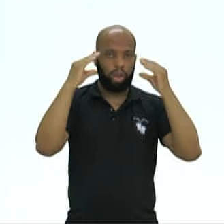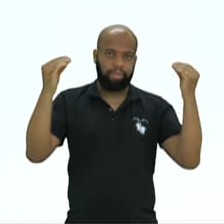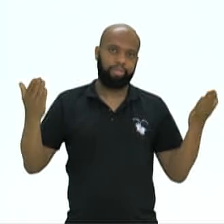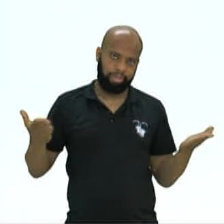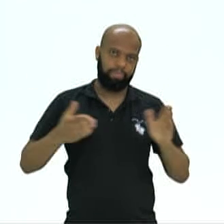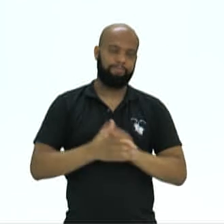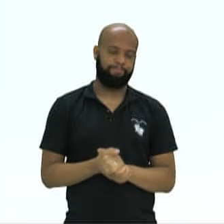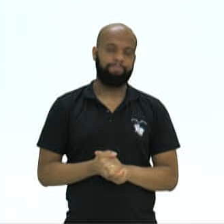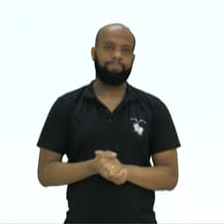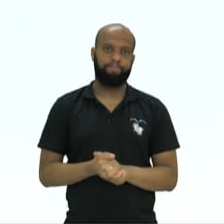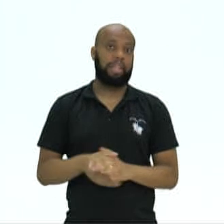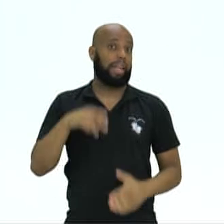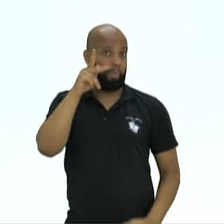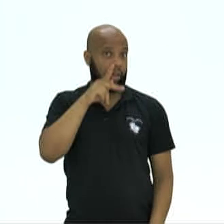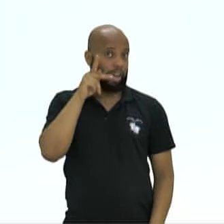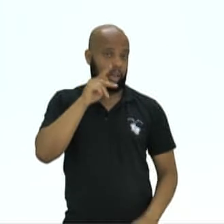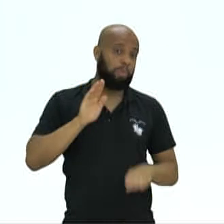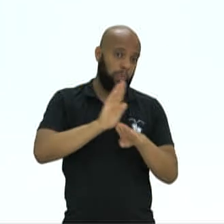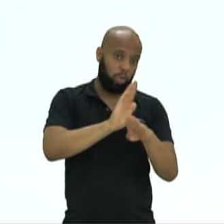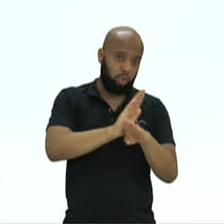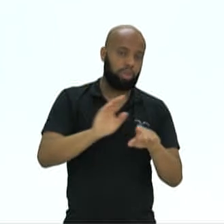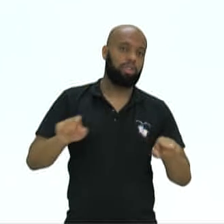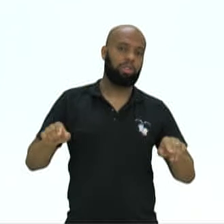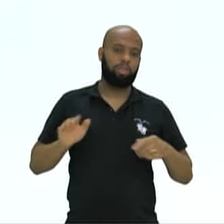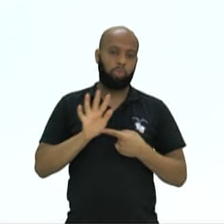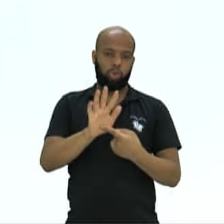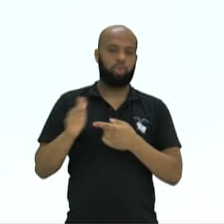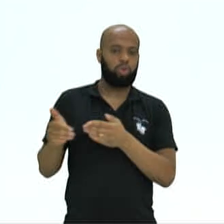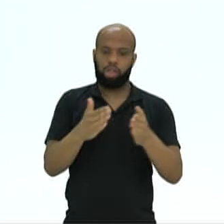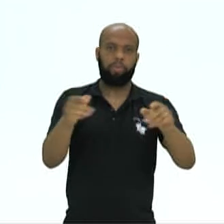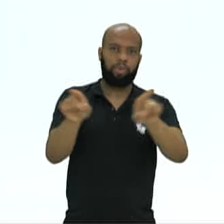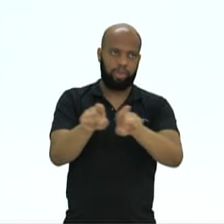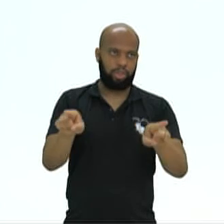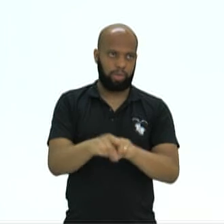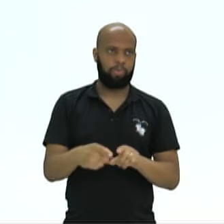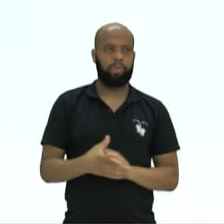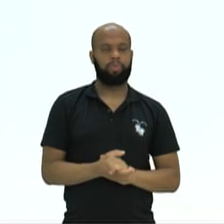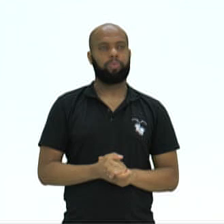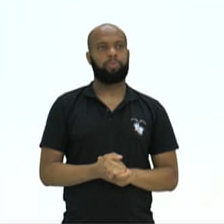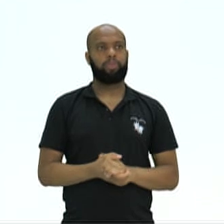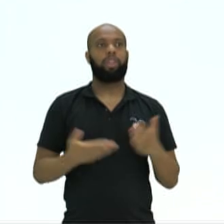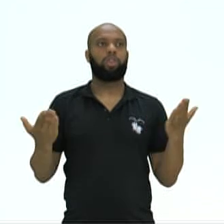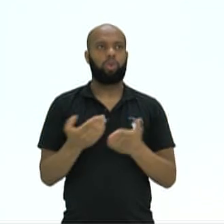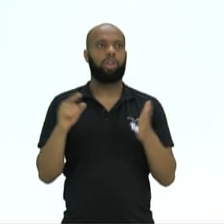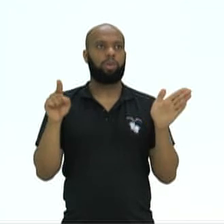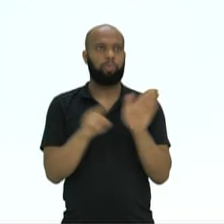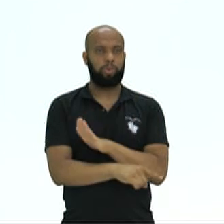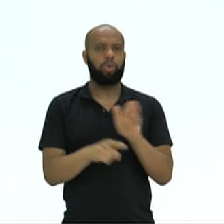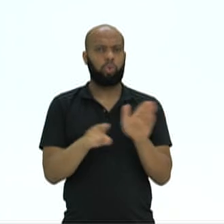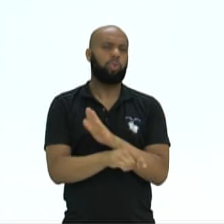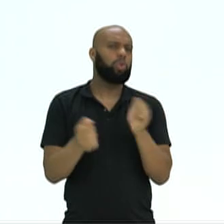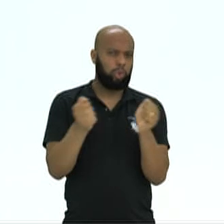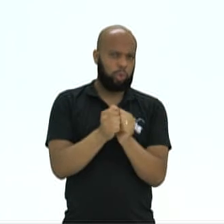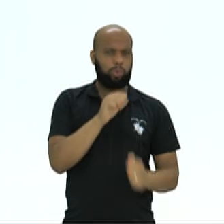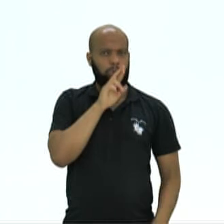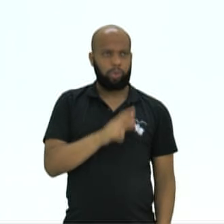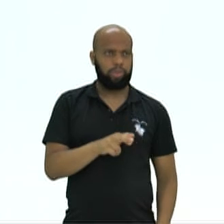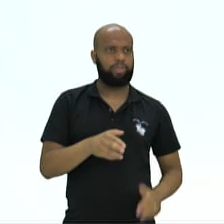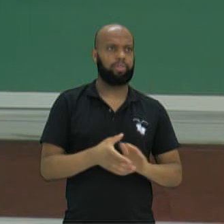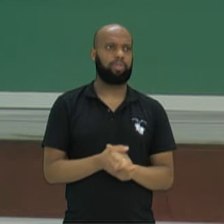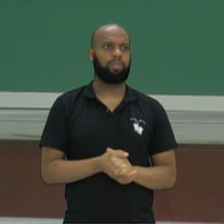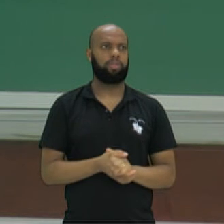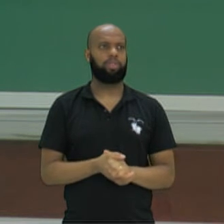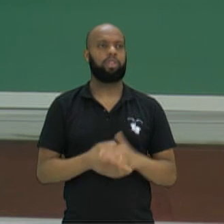para o Rio Grande do Norte, Paraíba e o Arraial do Bom Jesus, né, onde estava a parte da resistência. Vamos fazer junto essa. É o